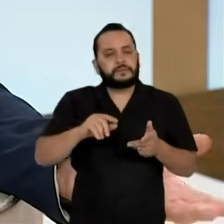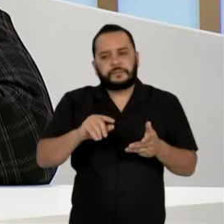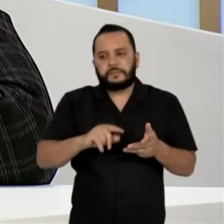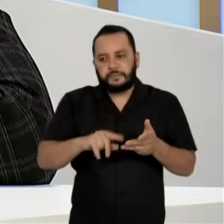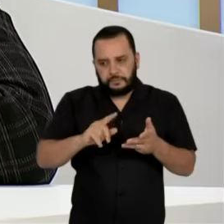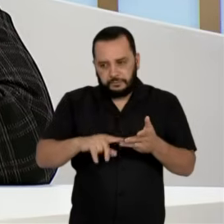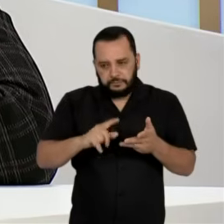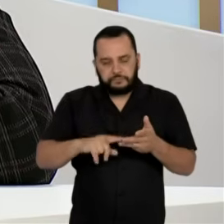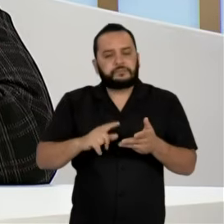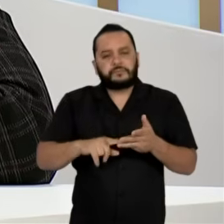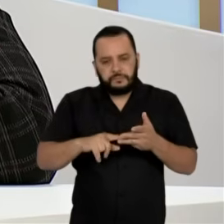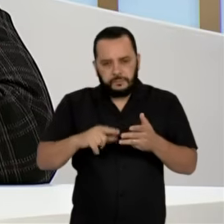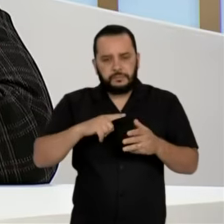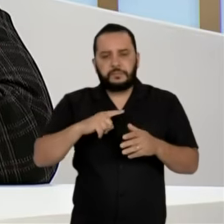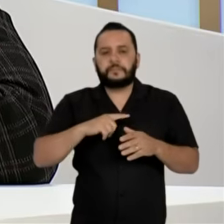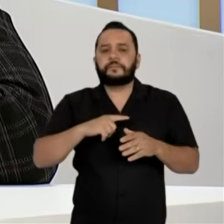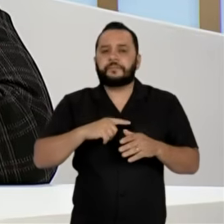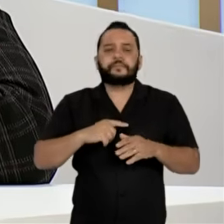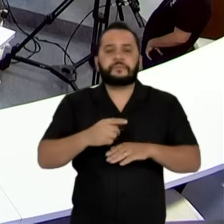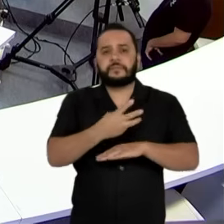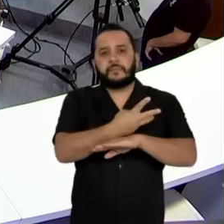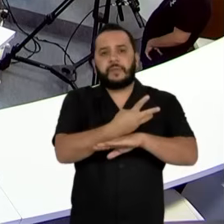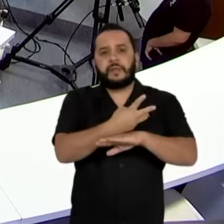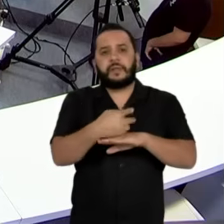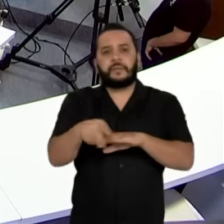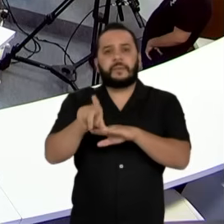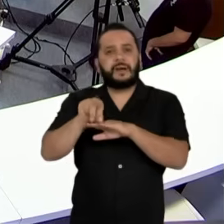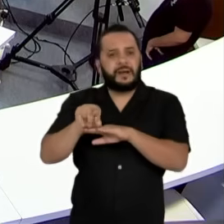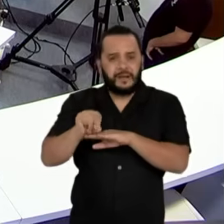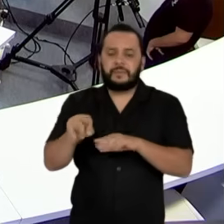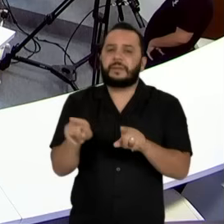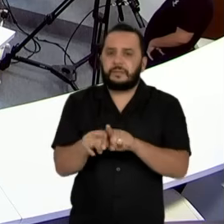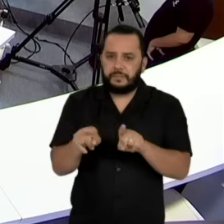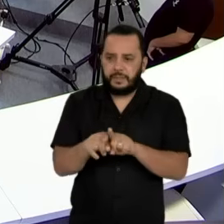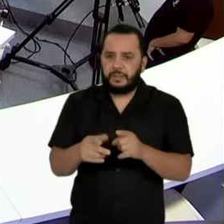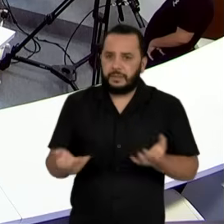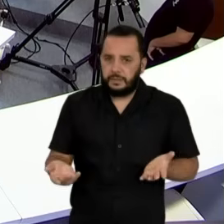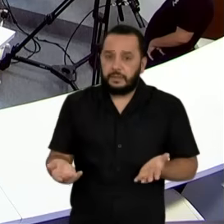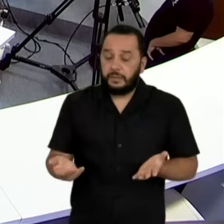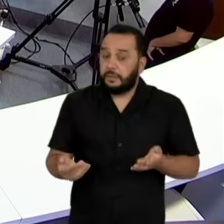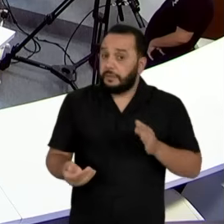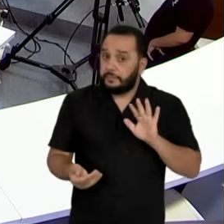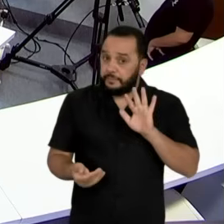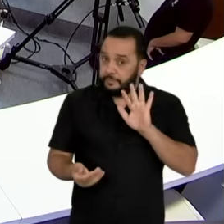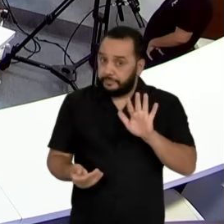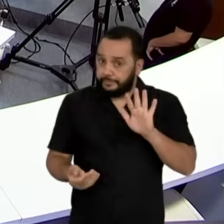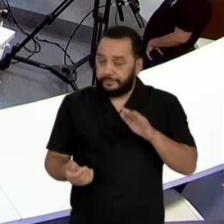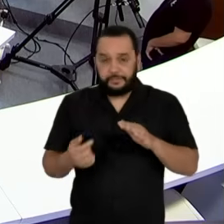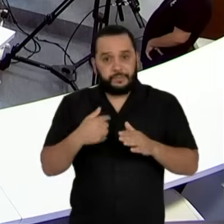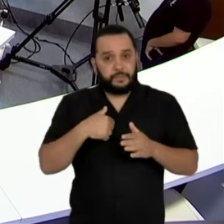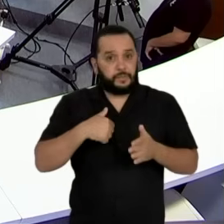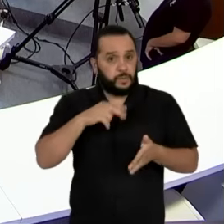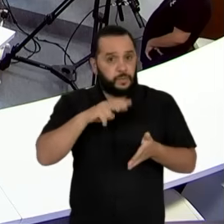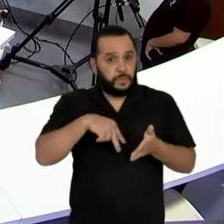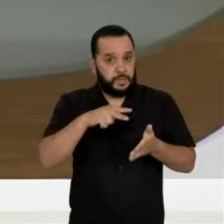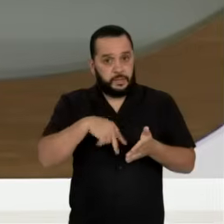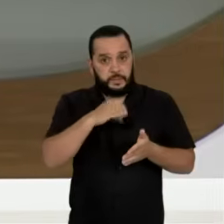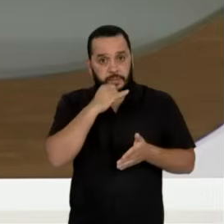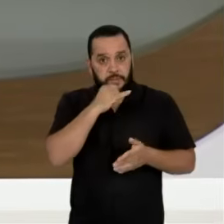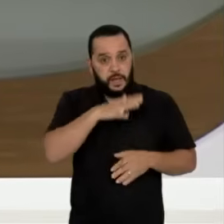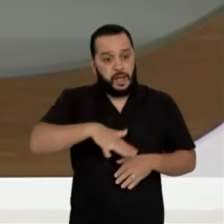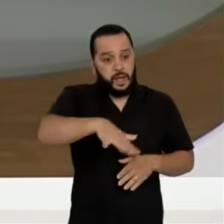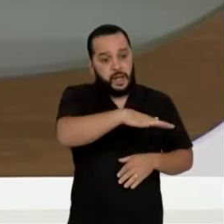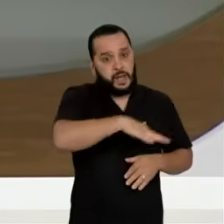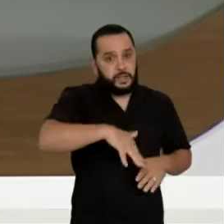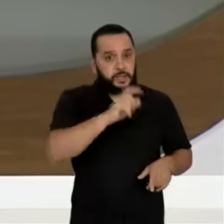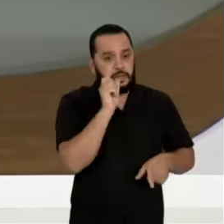funcionários, né? Para uma área enorme. Só para quem está em casa ter uma ideia, pelo que eu li, só a área queimada,